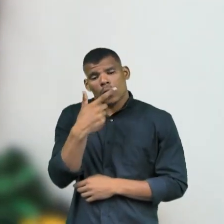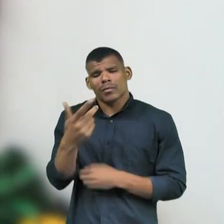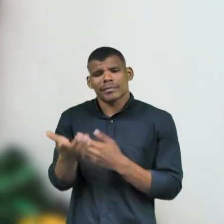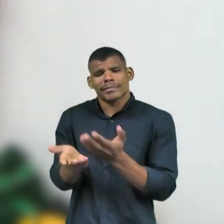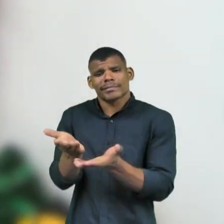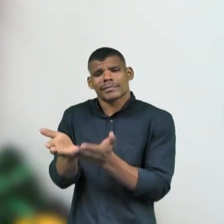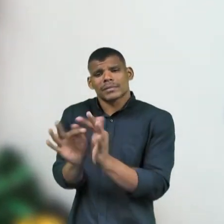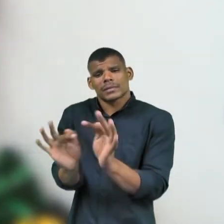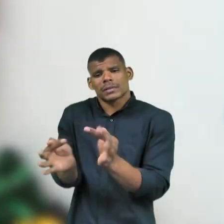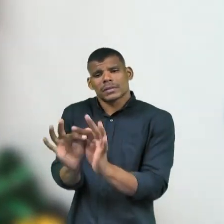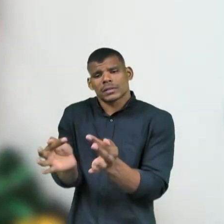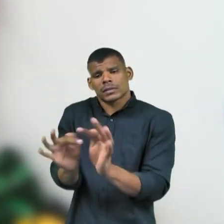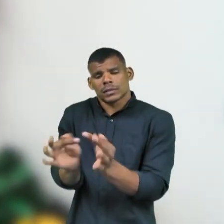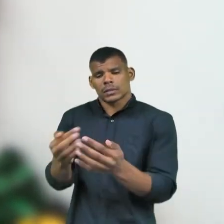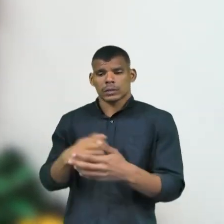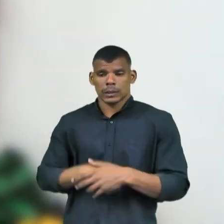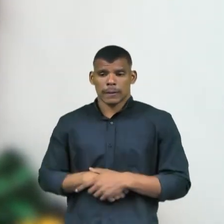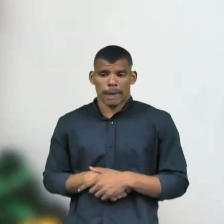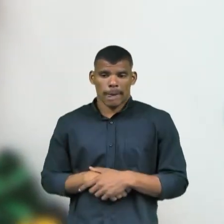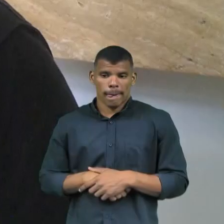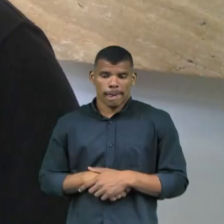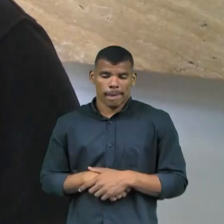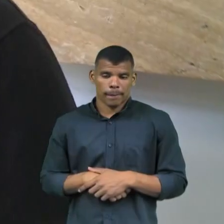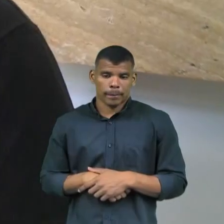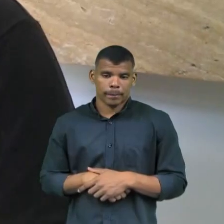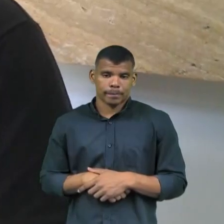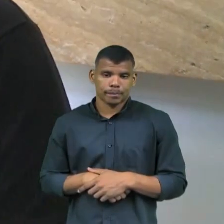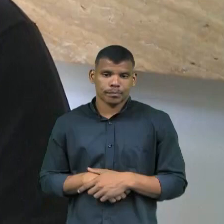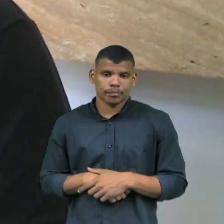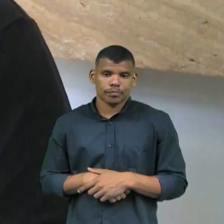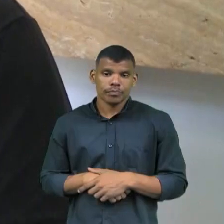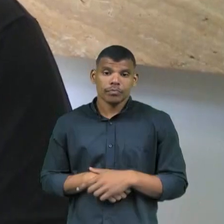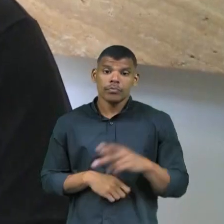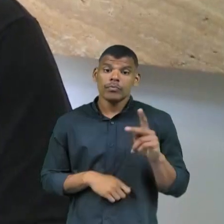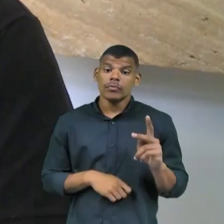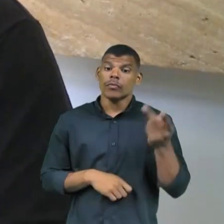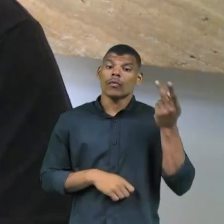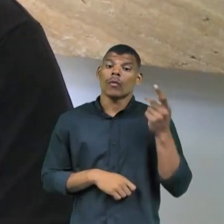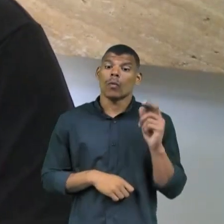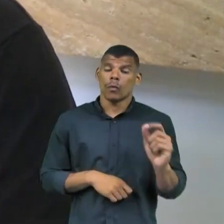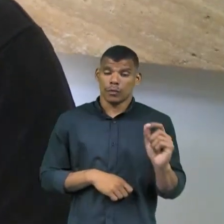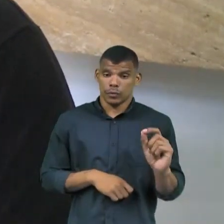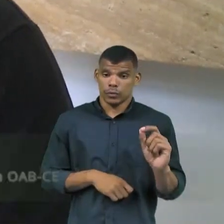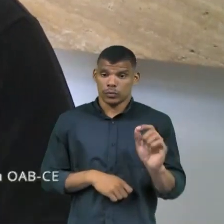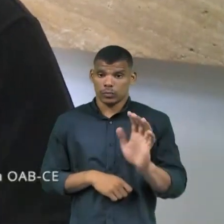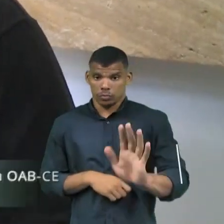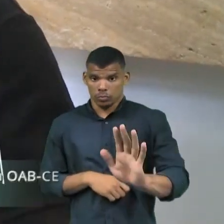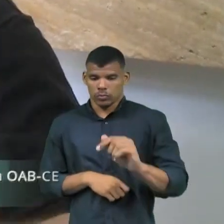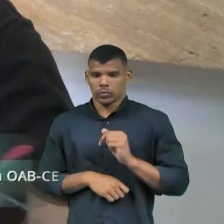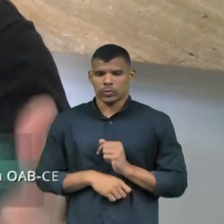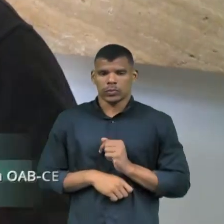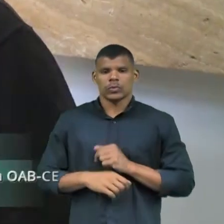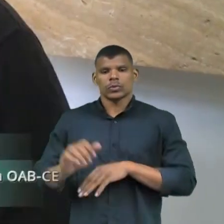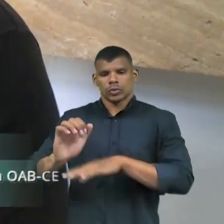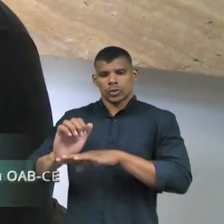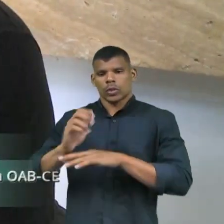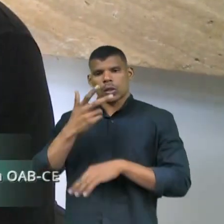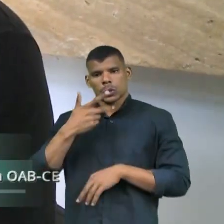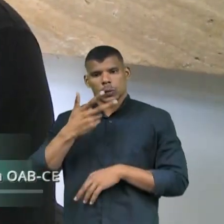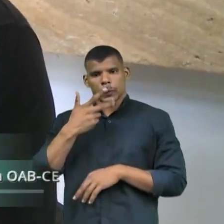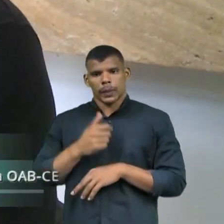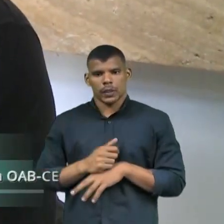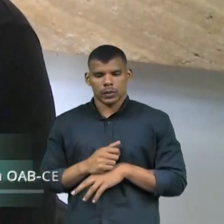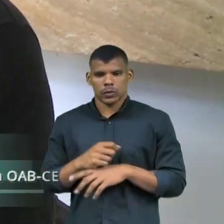e regulares que atenuam os sintomas. O que acontece na prática é que o Estado brasileiro, como outras sociedades,